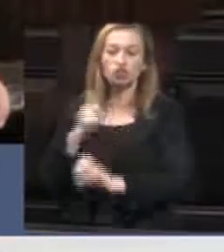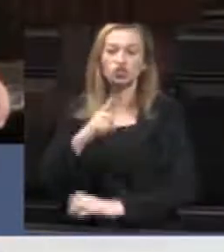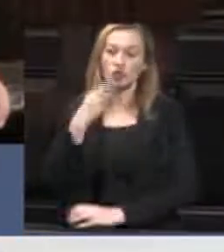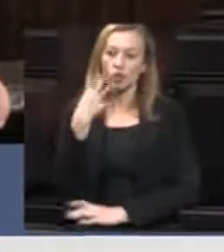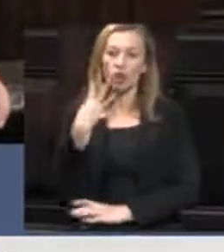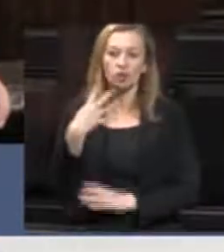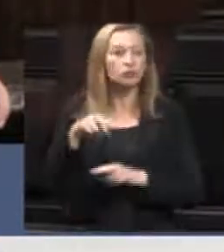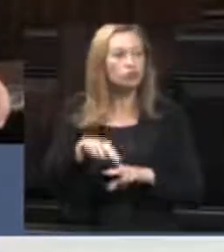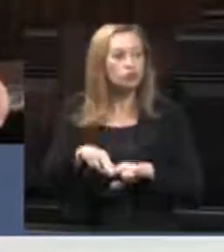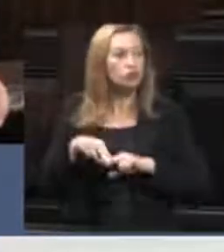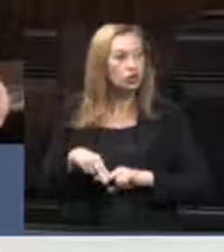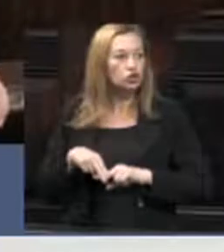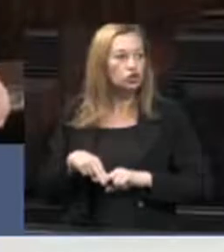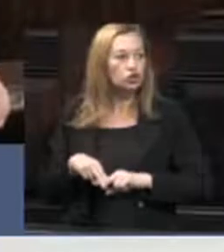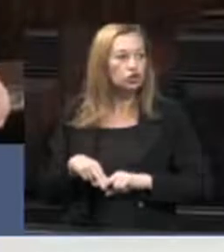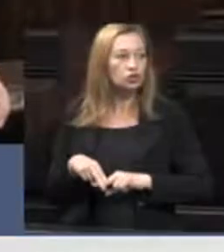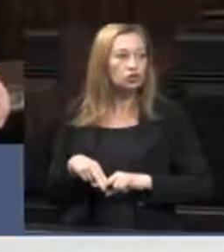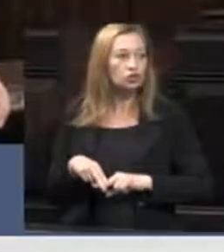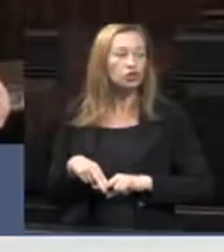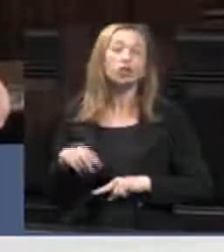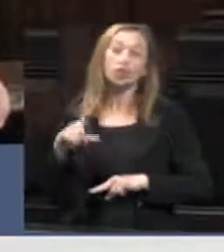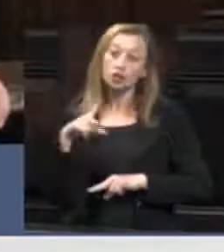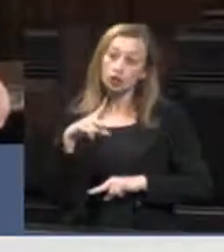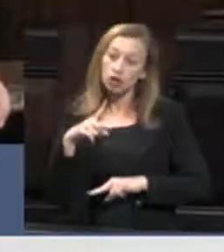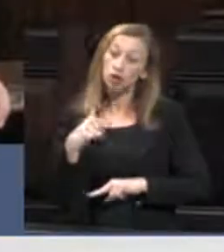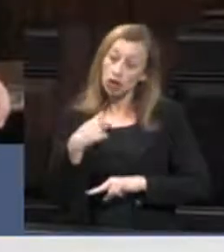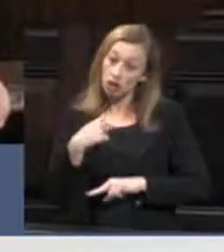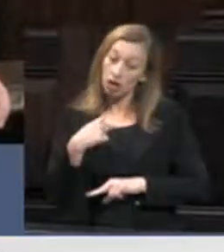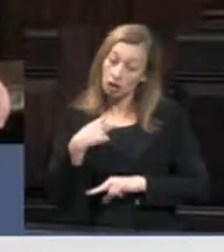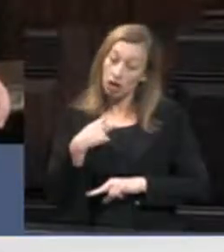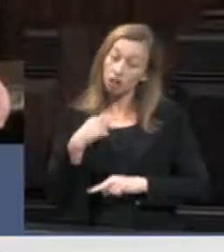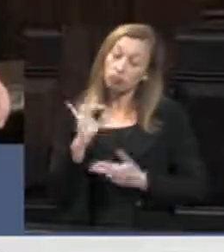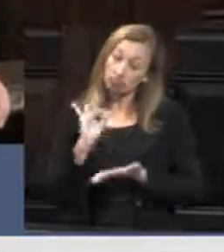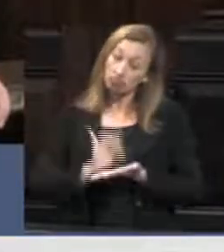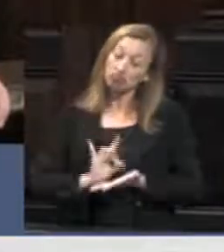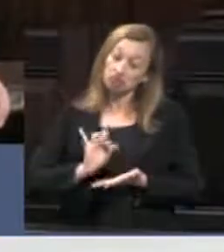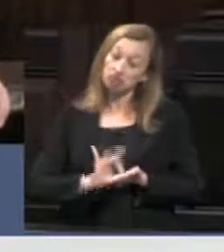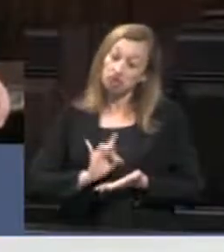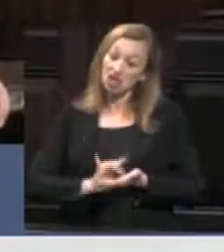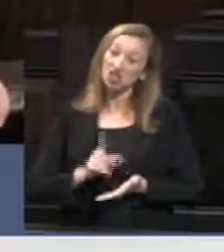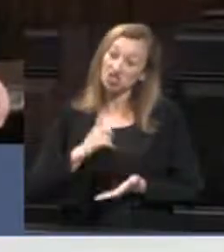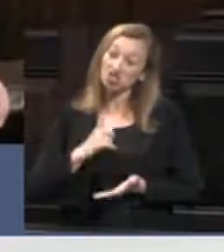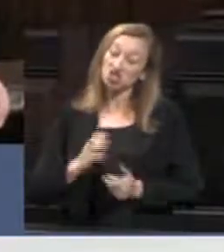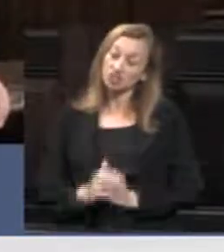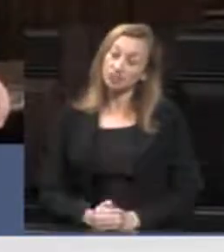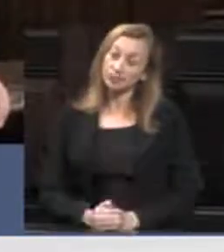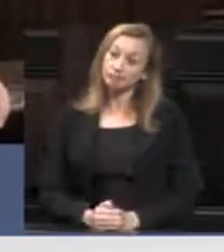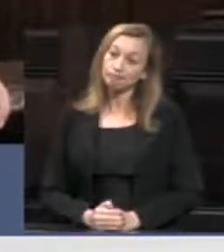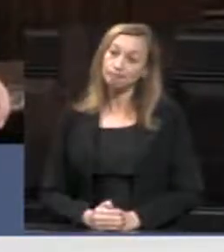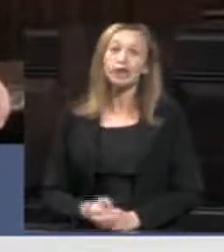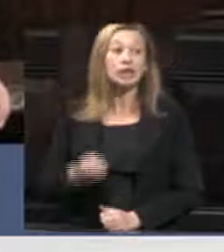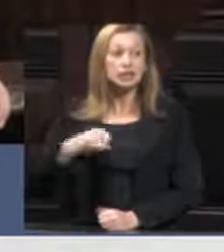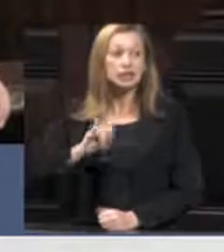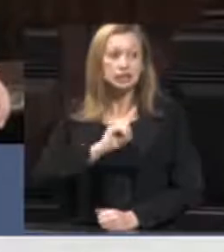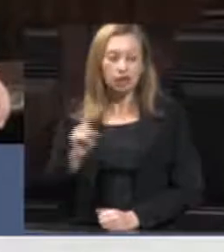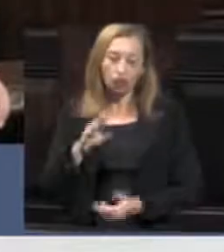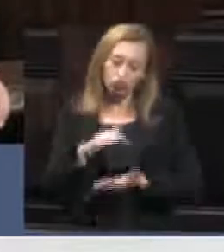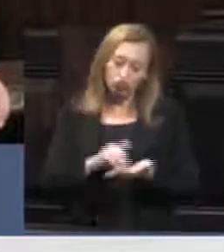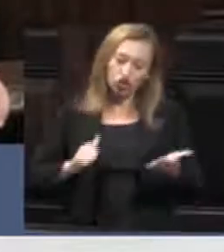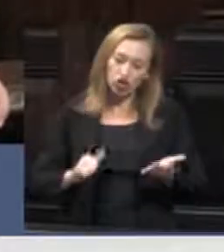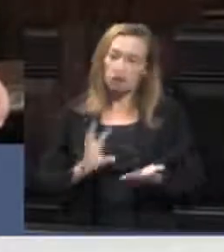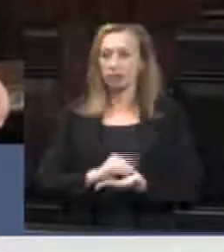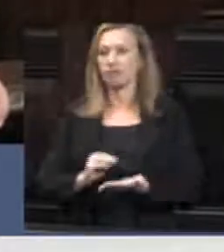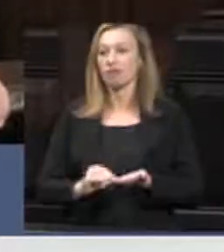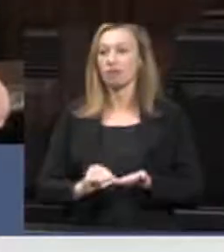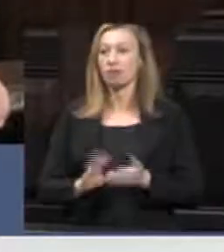inconstitucionalidade. E tinha convicção, eu, que as tinha. Senão, ele não tinha sido retirado de pauta. Não é